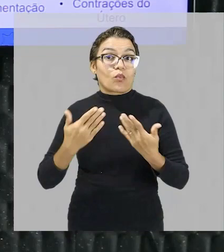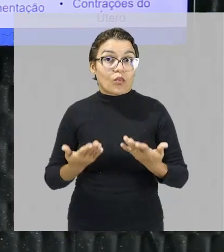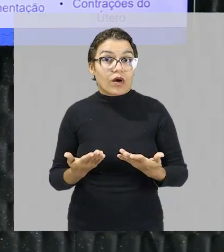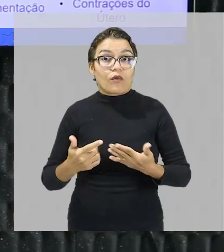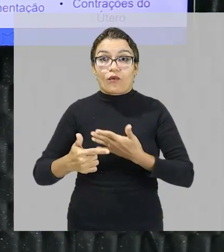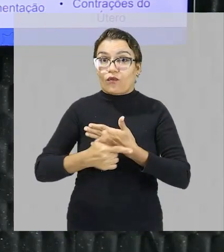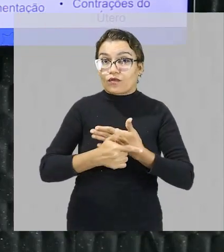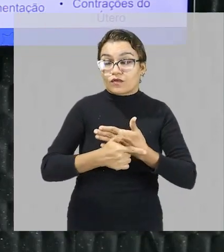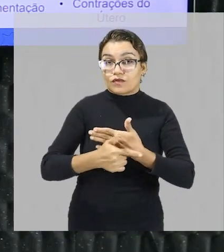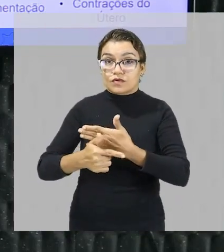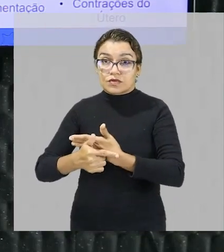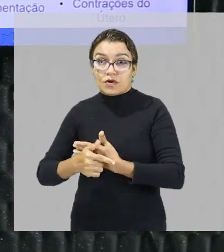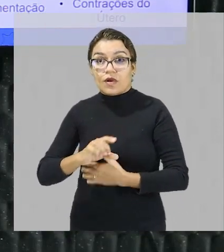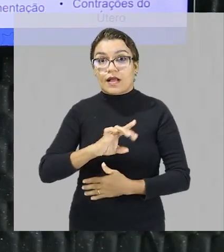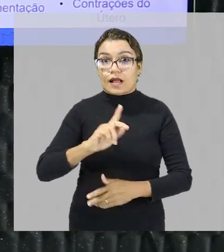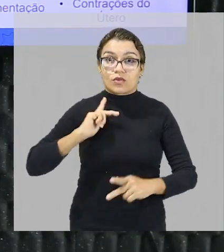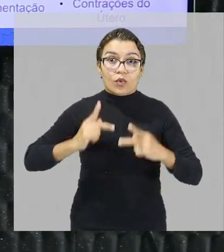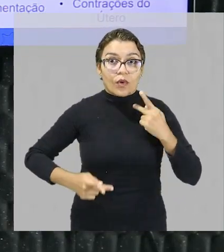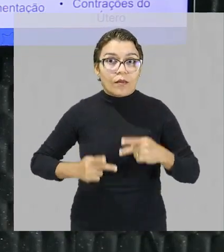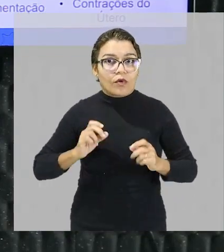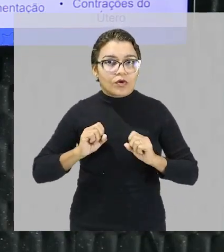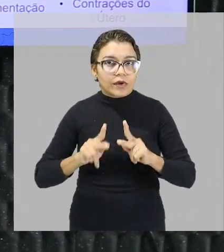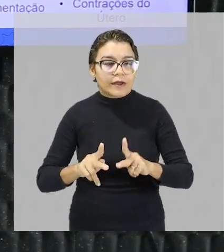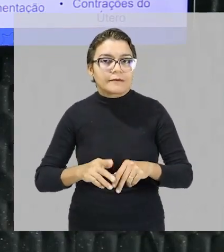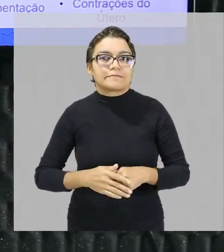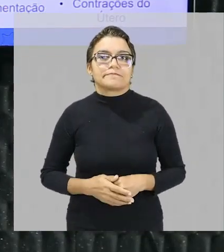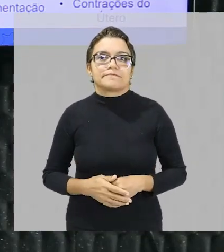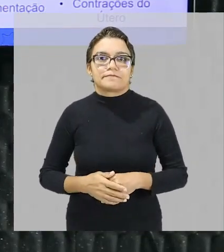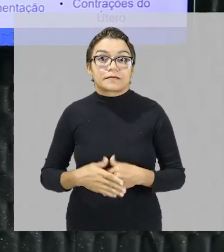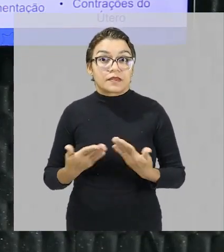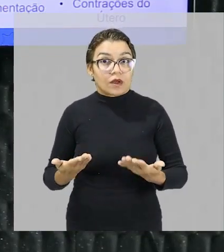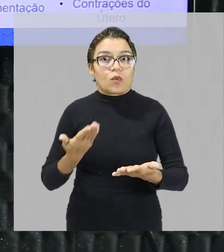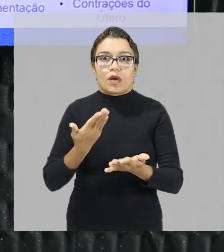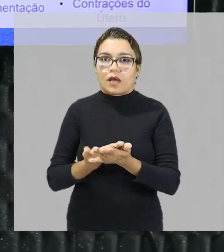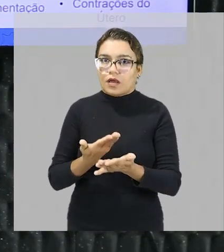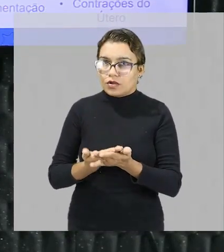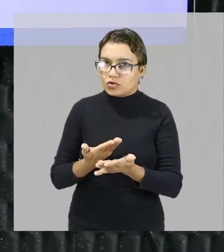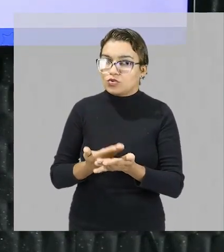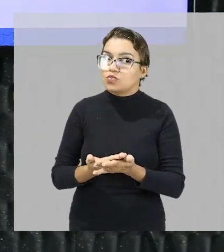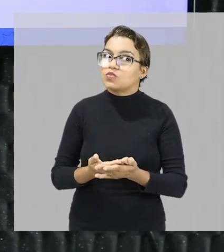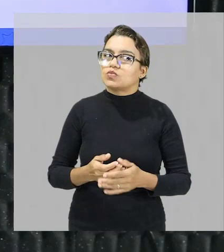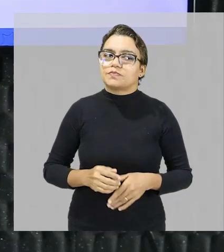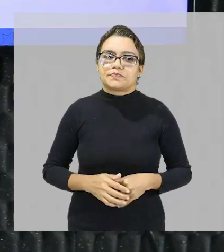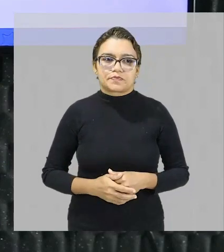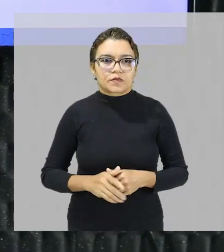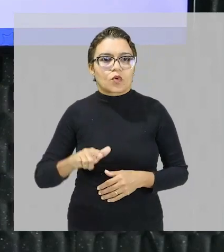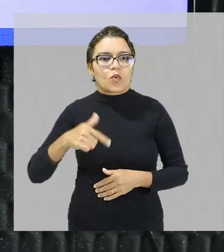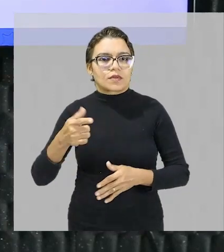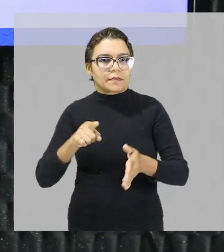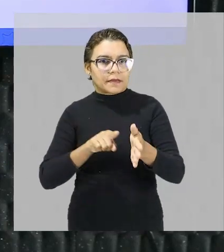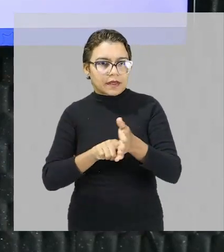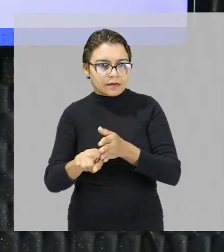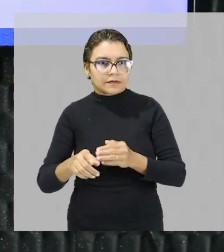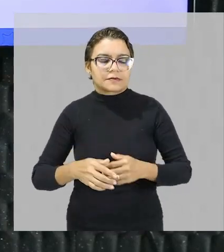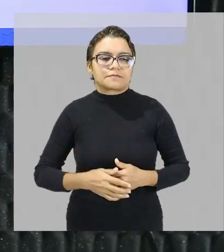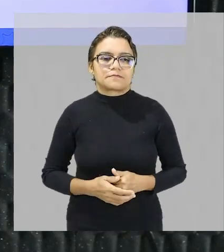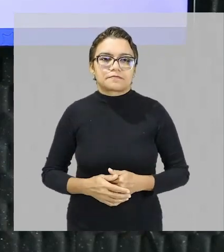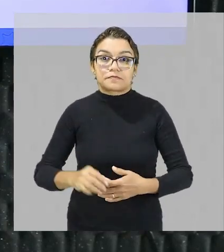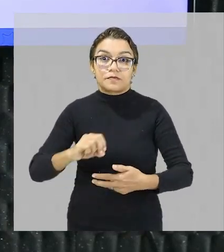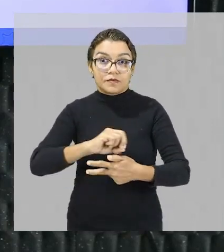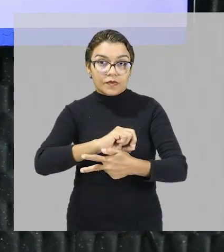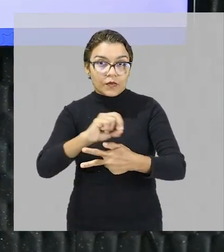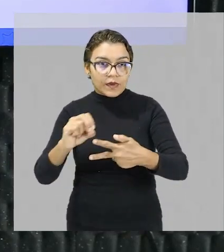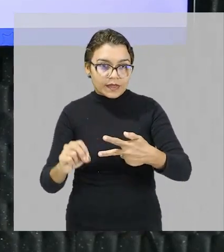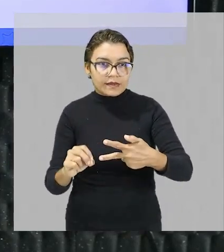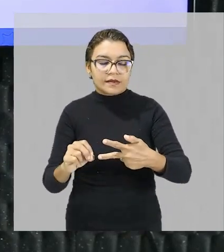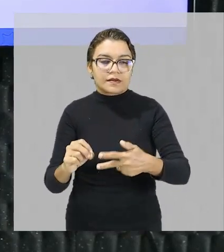a função de cada um desses hormônios, tá certo, pessoal? Então, estudem bastante. Vamos aqui para a próxima questão. É uma questão do